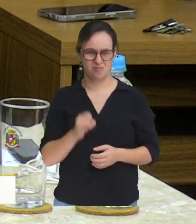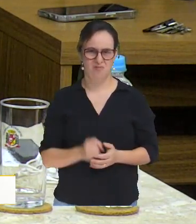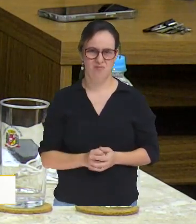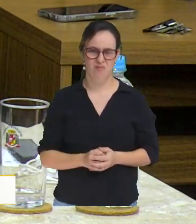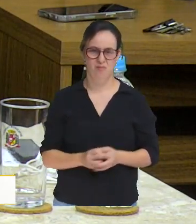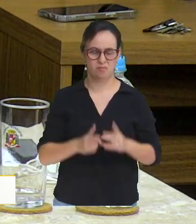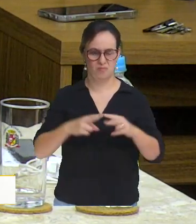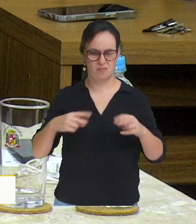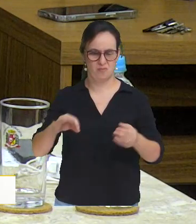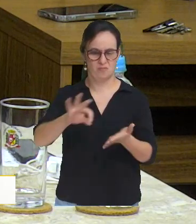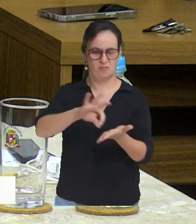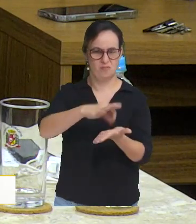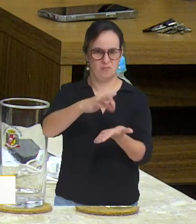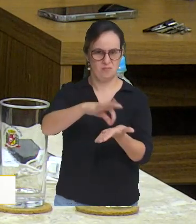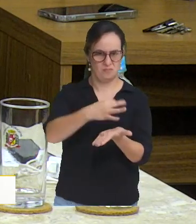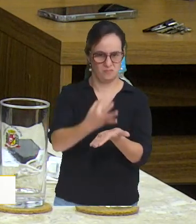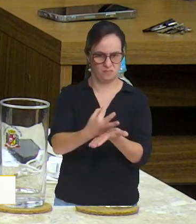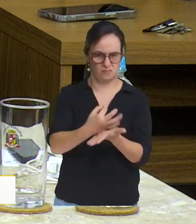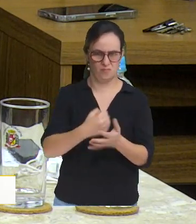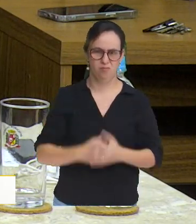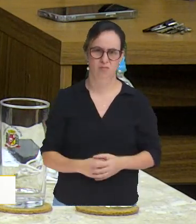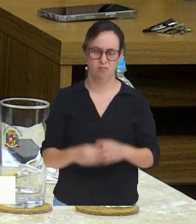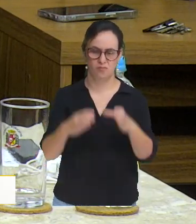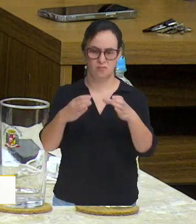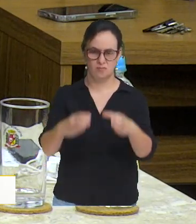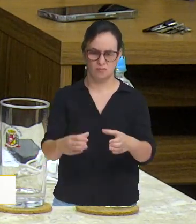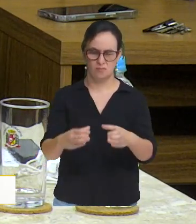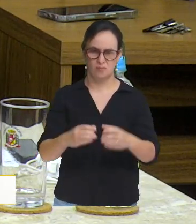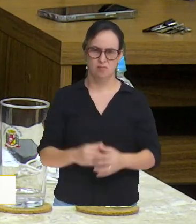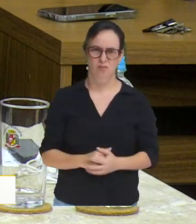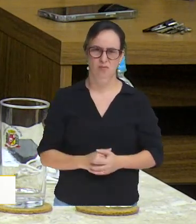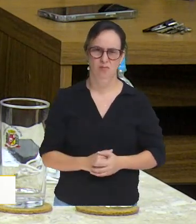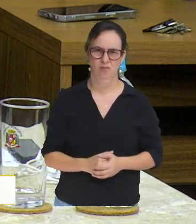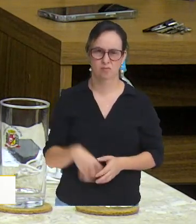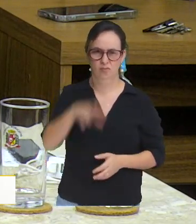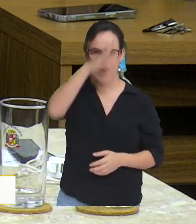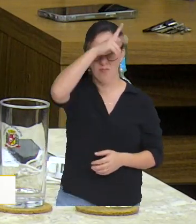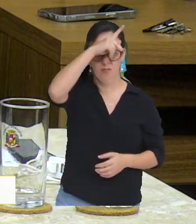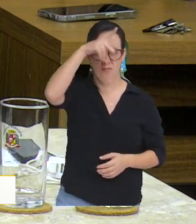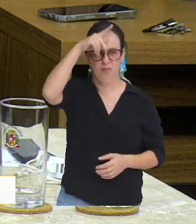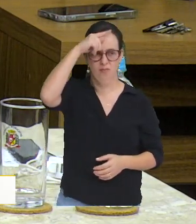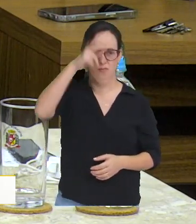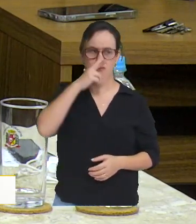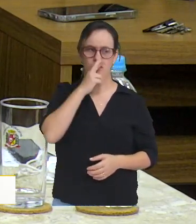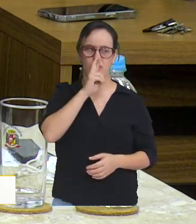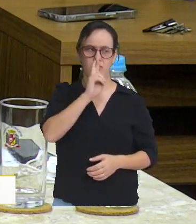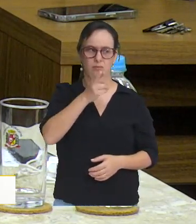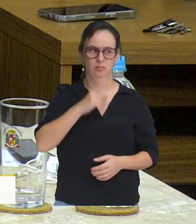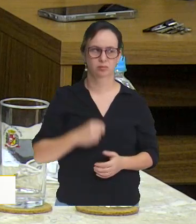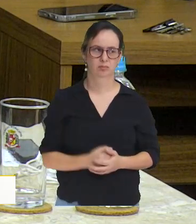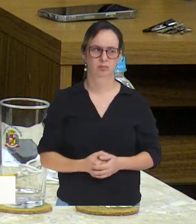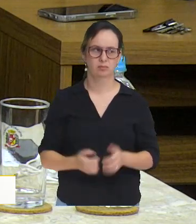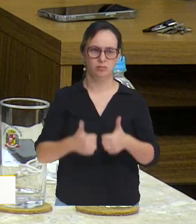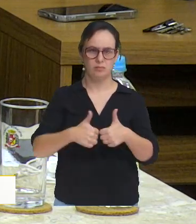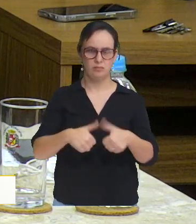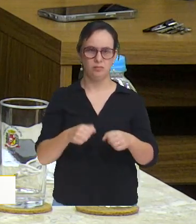área, né, que está em andamento. E a Prefeitura respondeu aqui que realmente se encontra em andamento o inquérito civil,